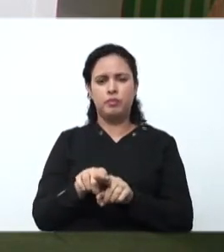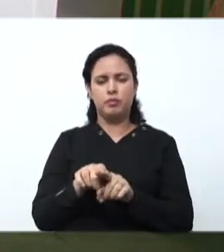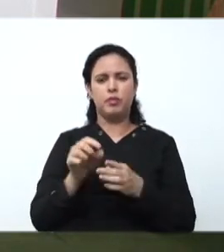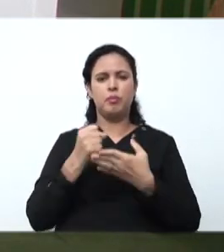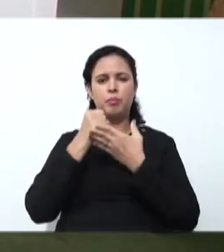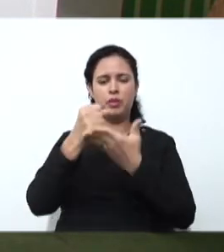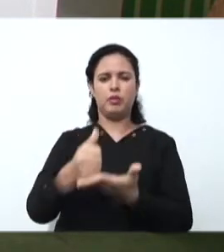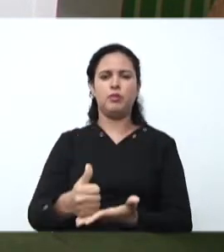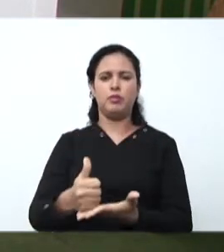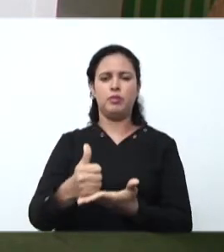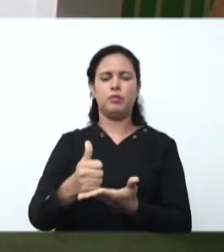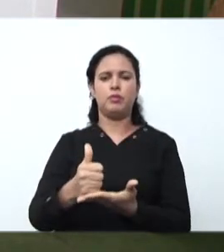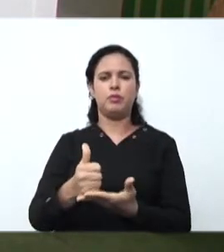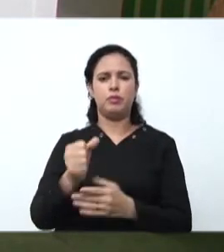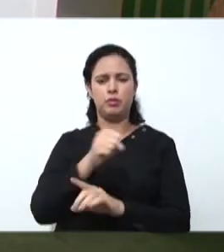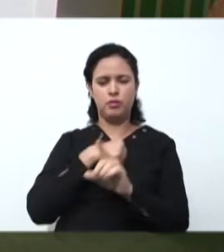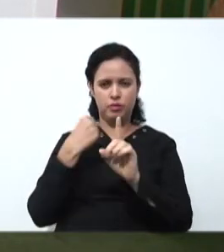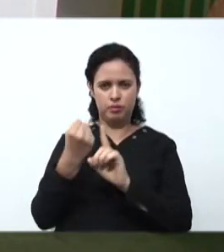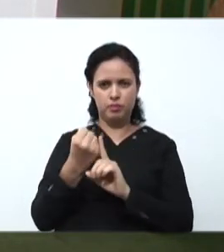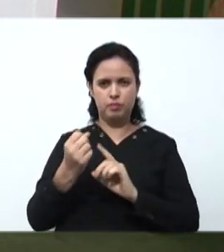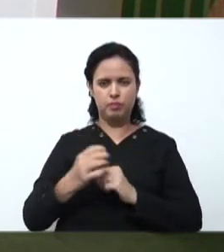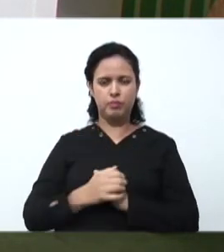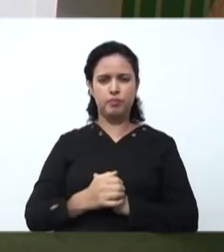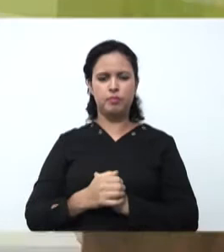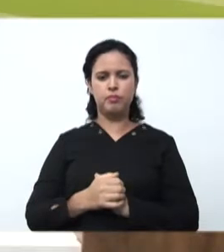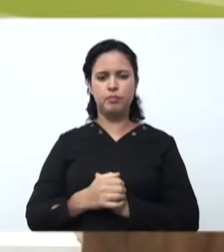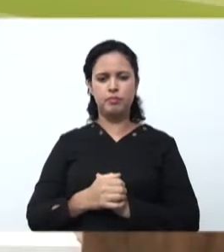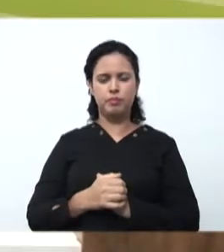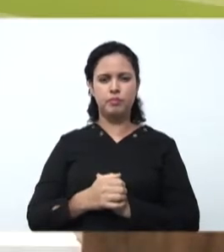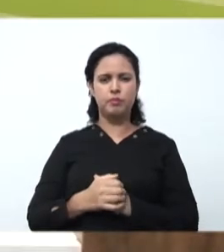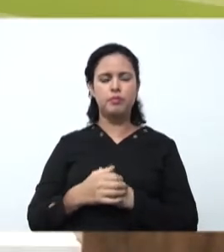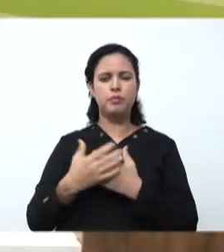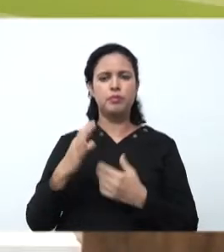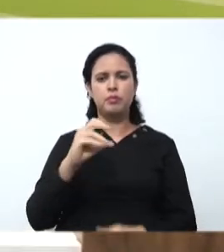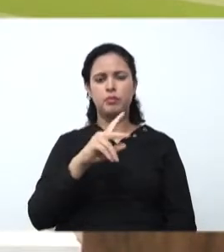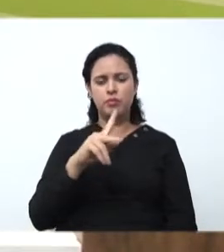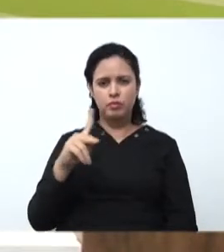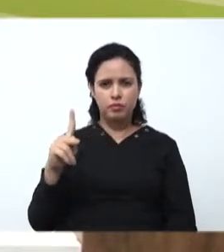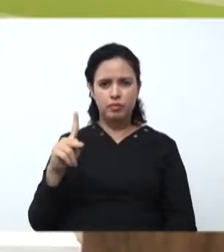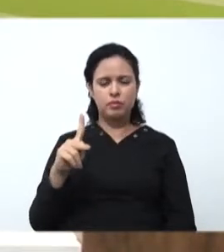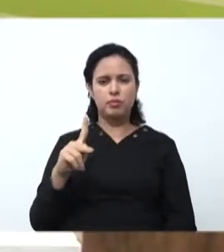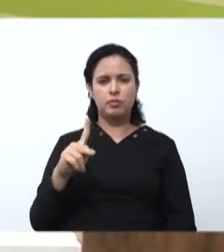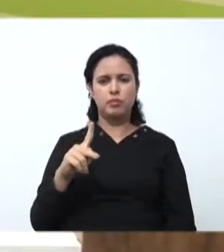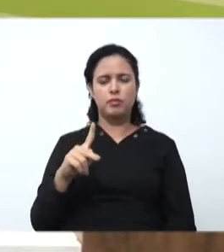social, não só em prol de um lucro. No sentido das cooperativas, né?